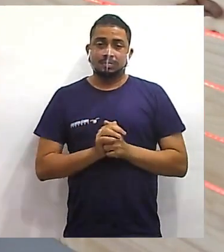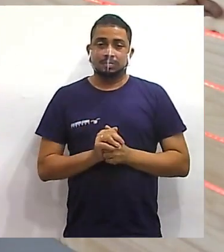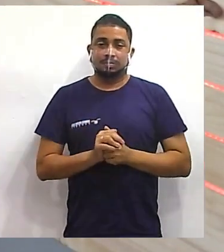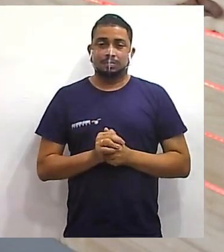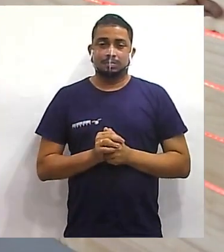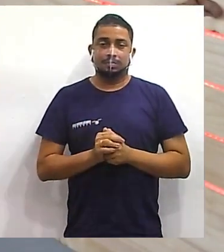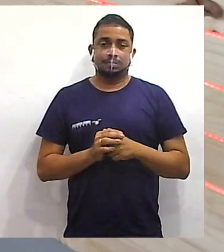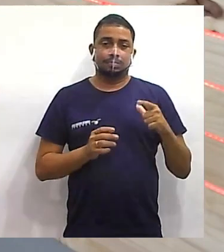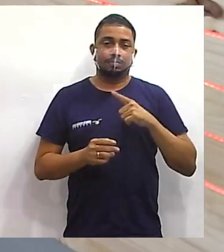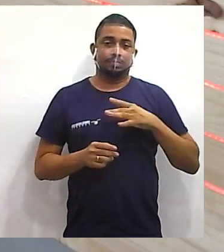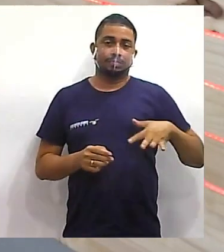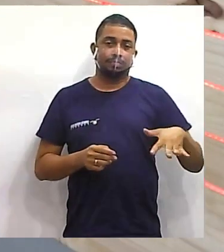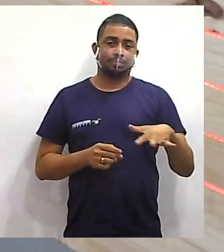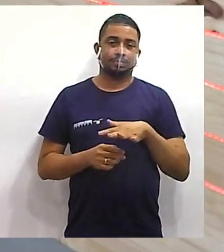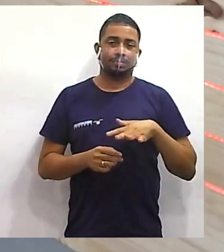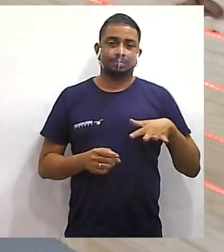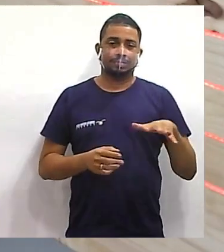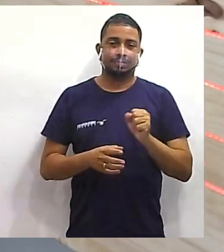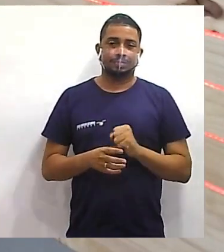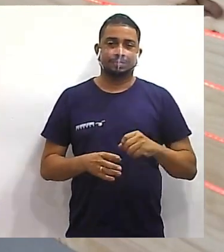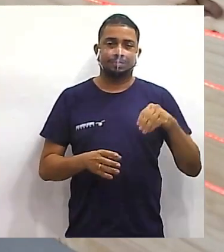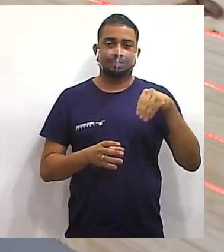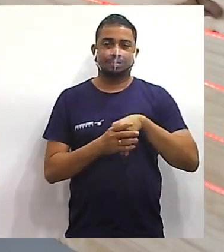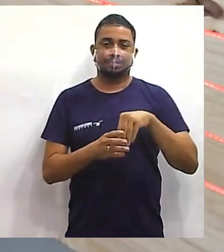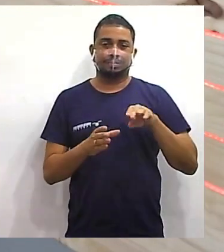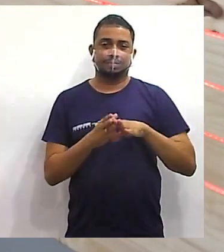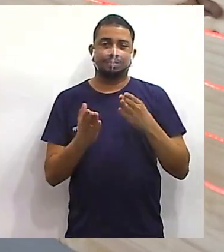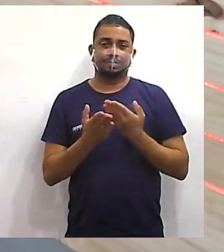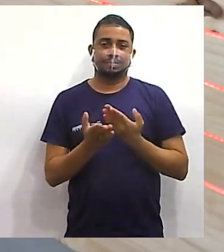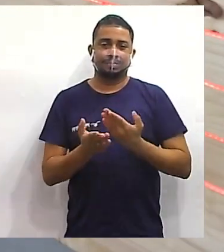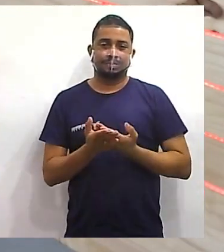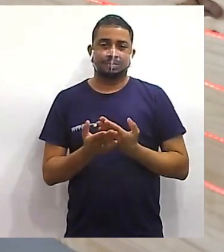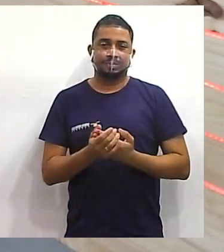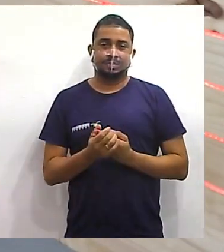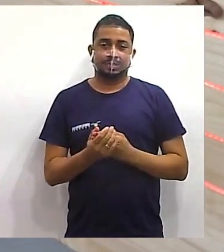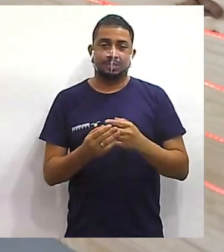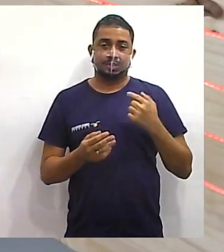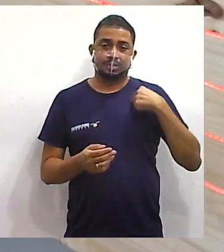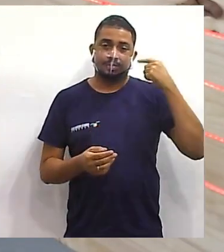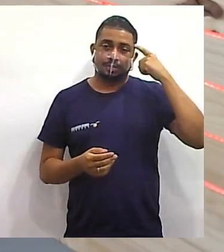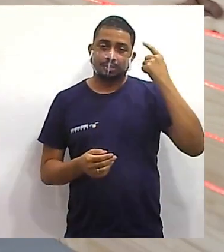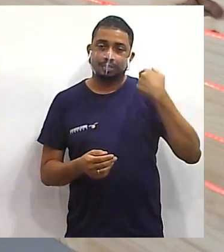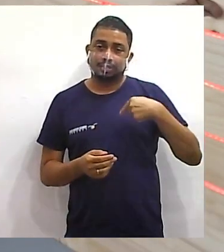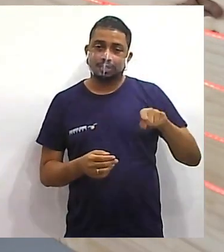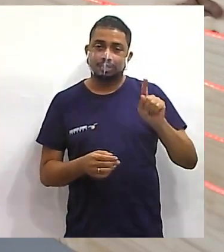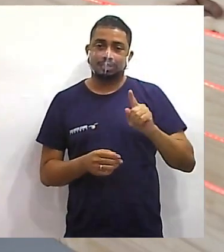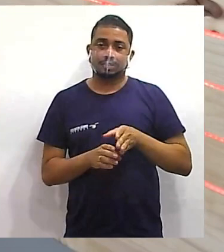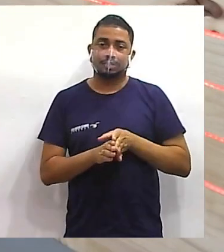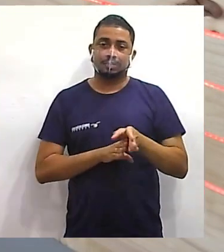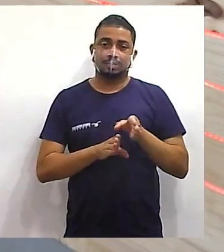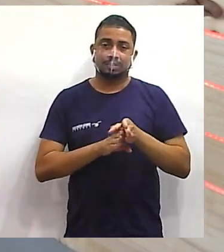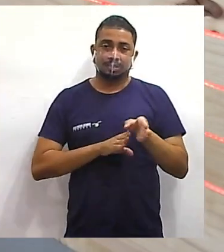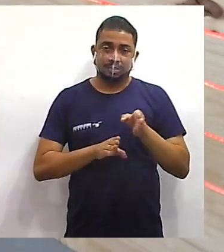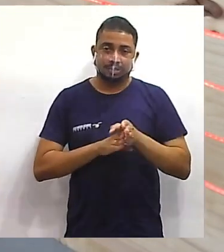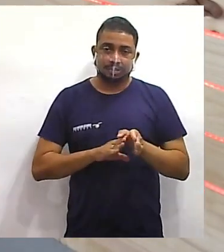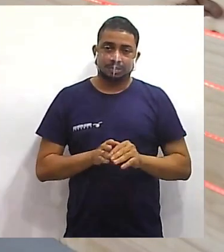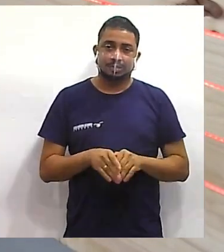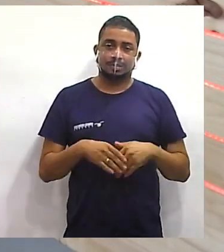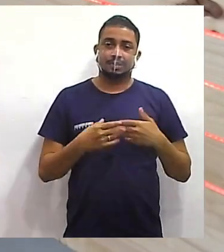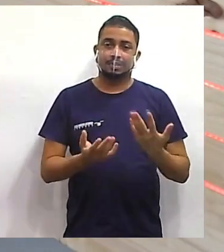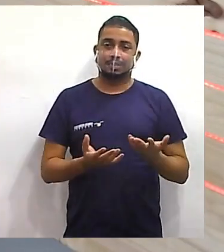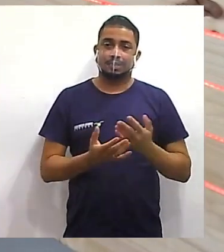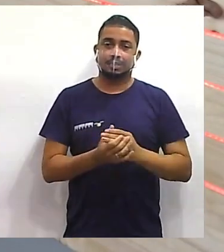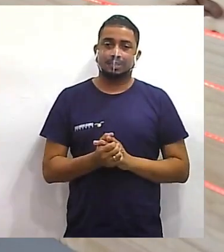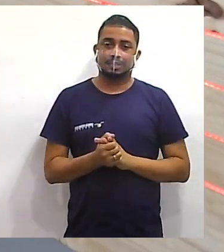um espaço também dentro da escola que eu acho que sai a partir do conselho, que é